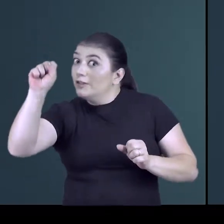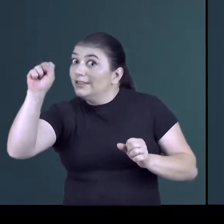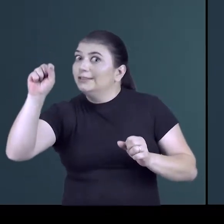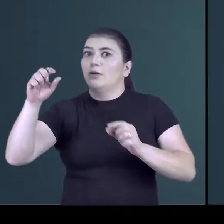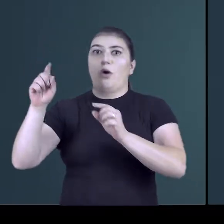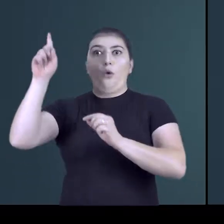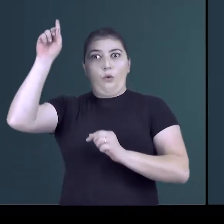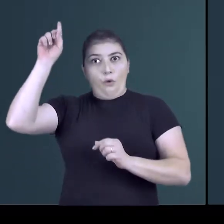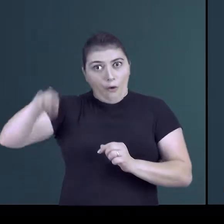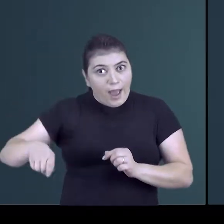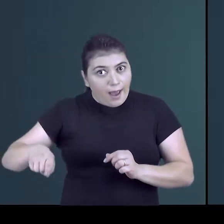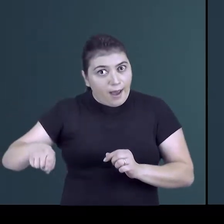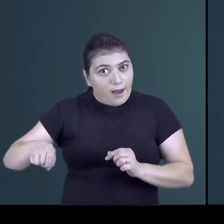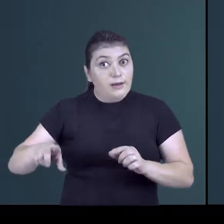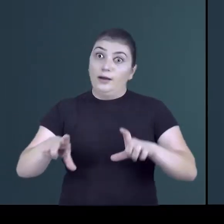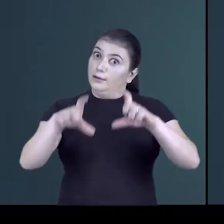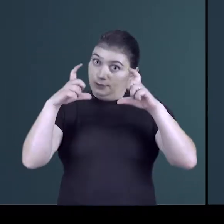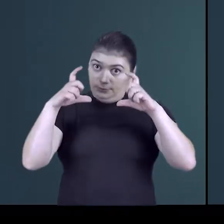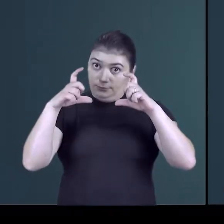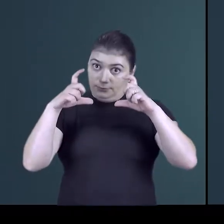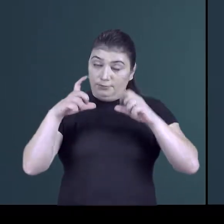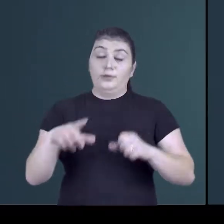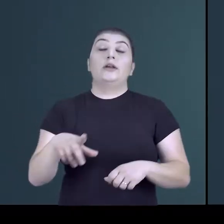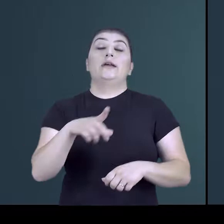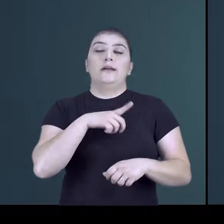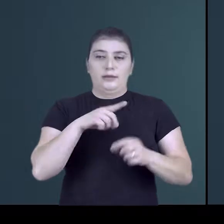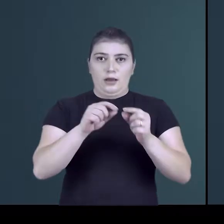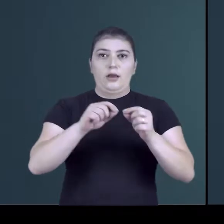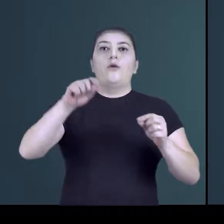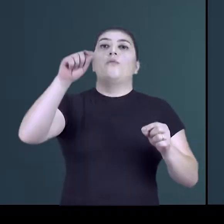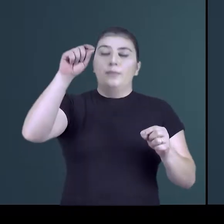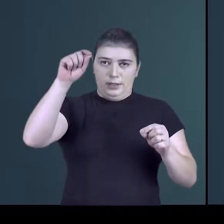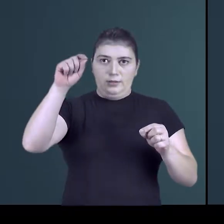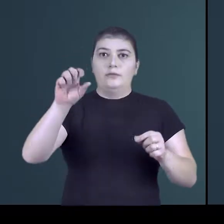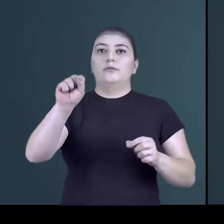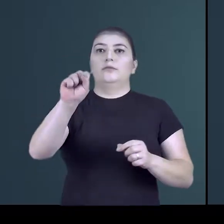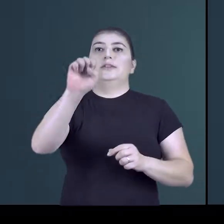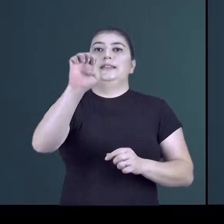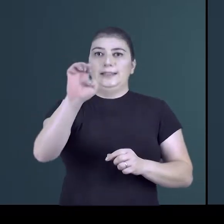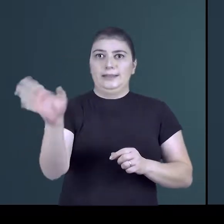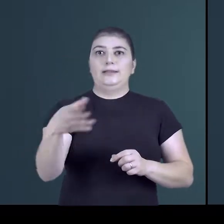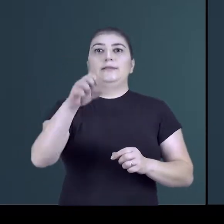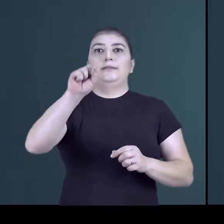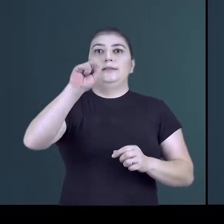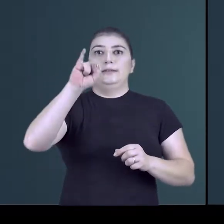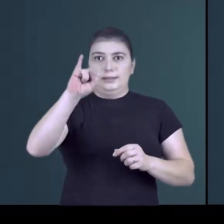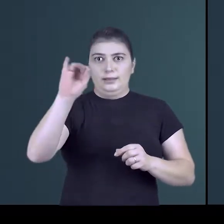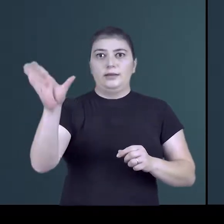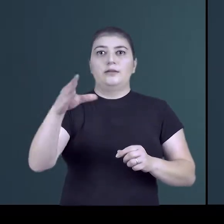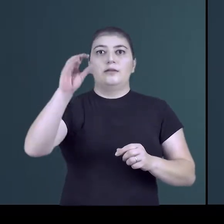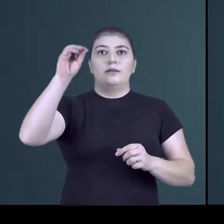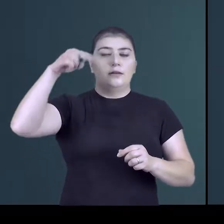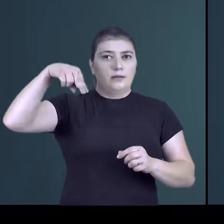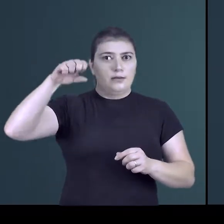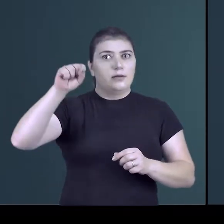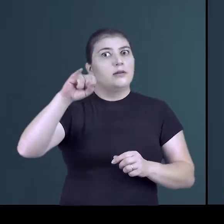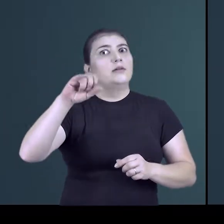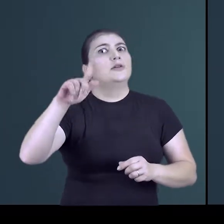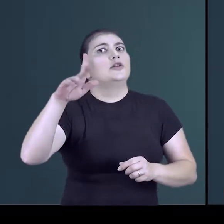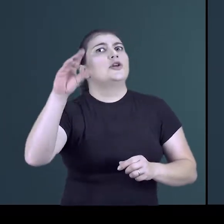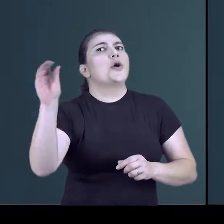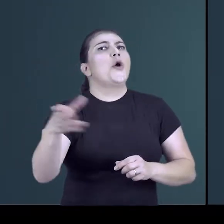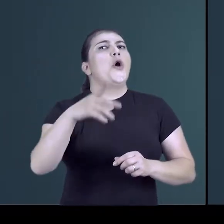reto. Agregam-se ainda aos oblíquos se, si, consigo. Os,